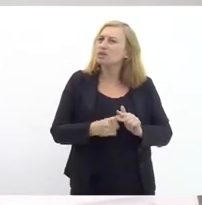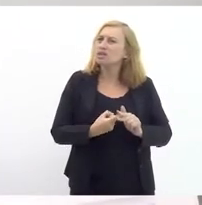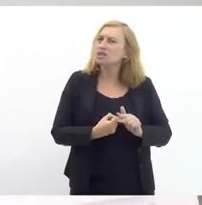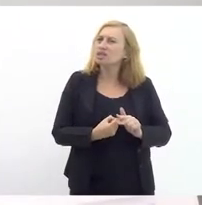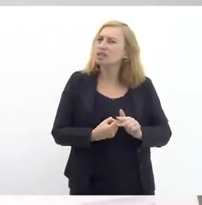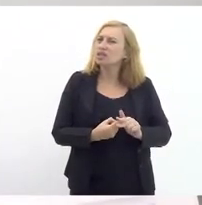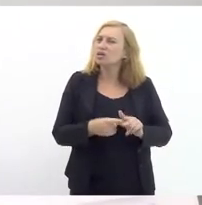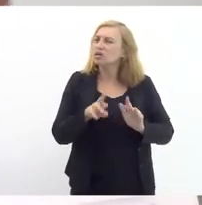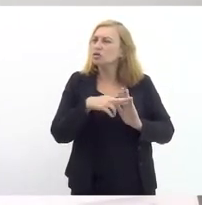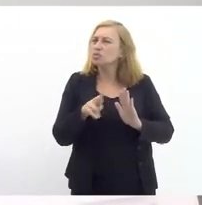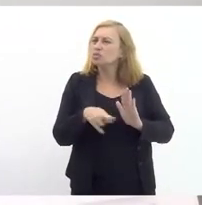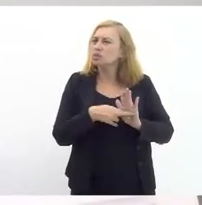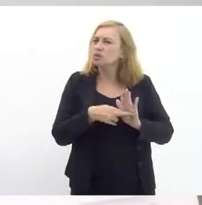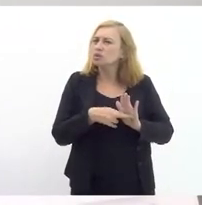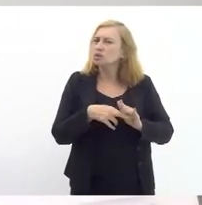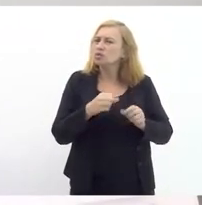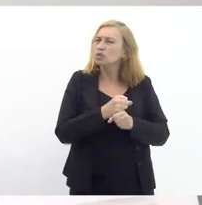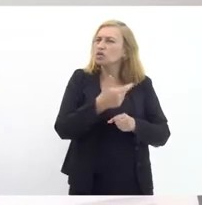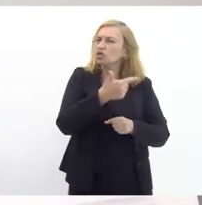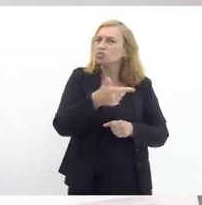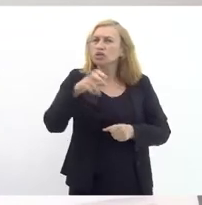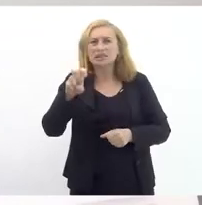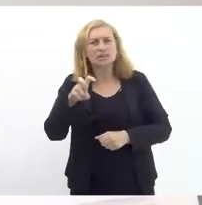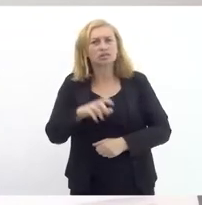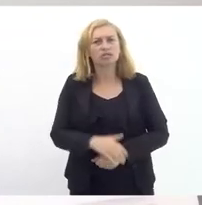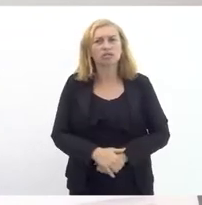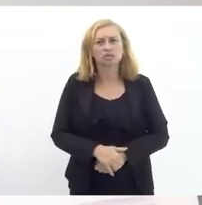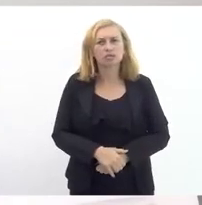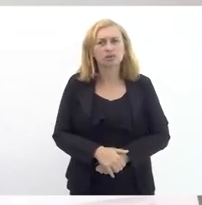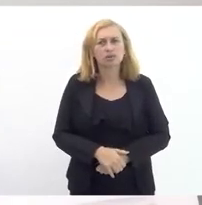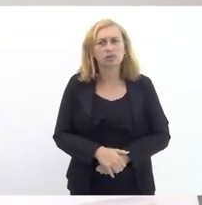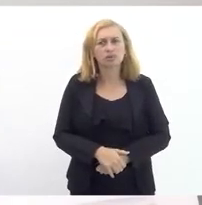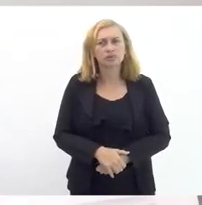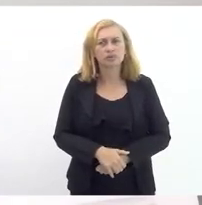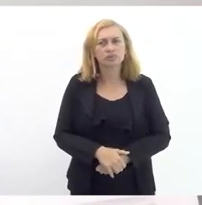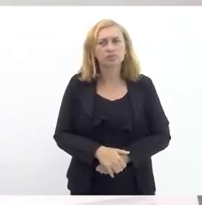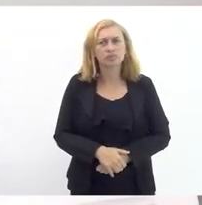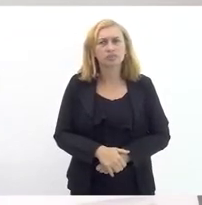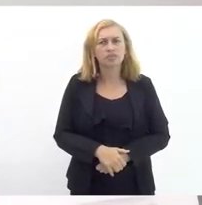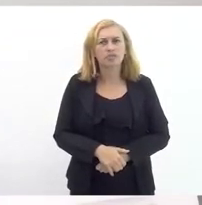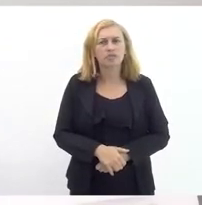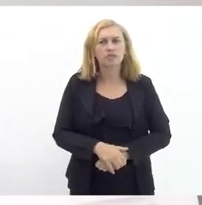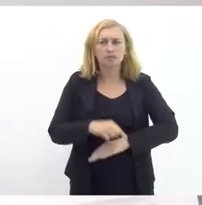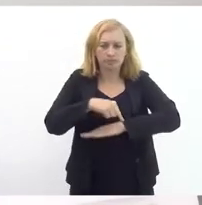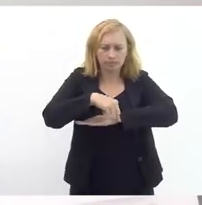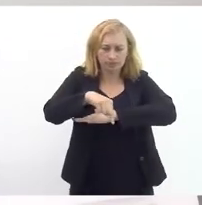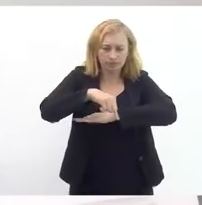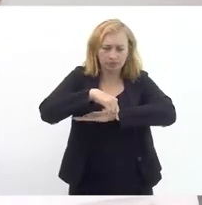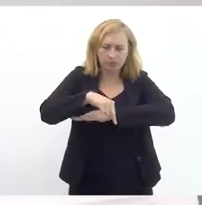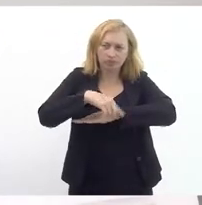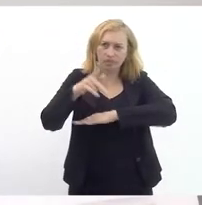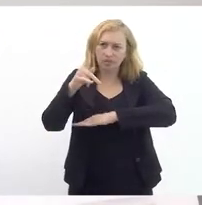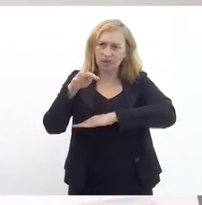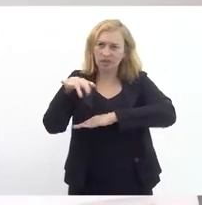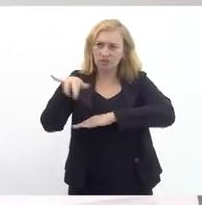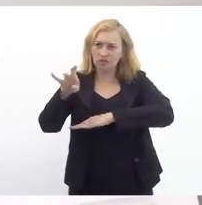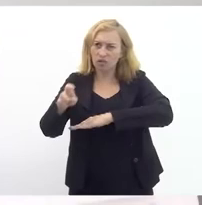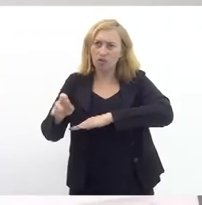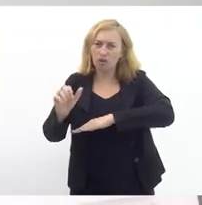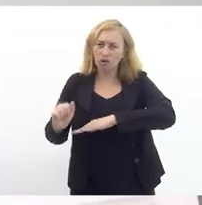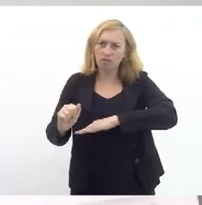numa norma de 2005, que trata dos vãos e da plataforma. Aí fala de